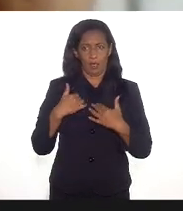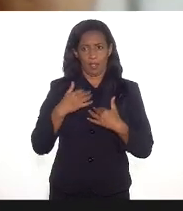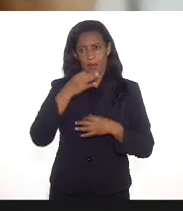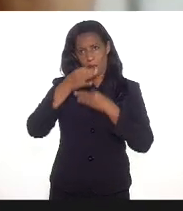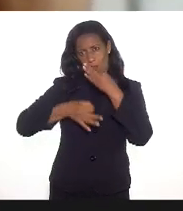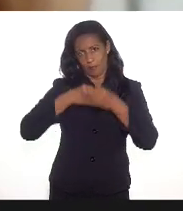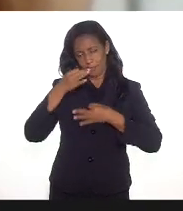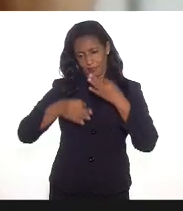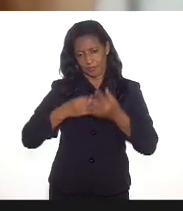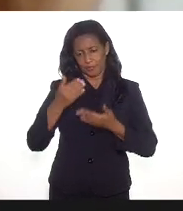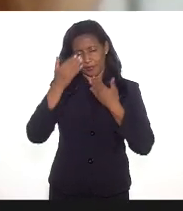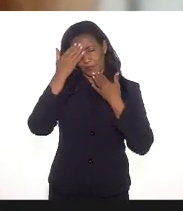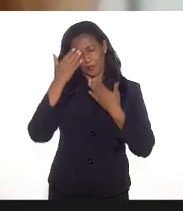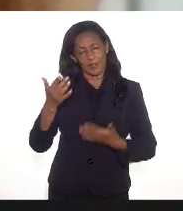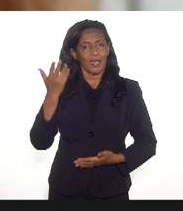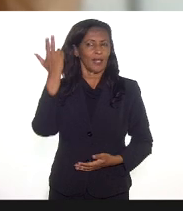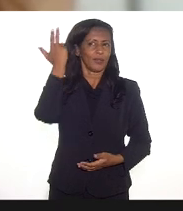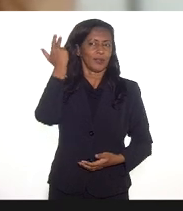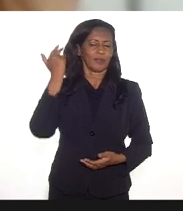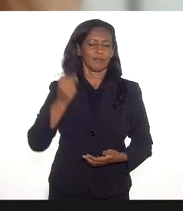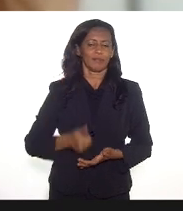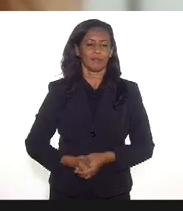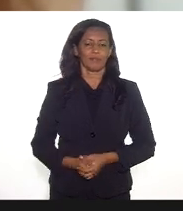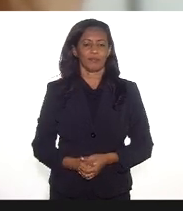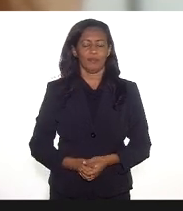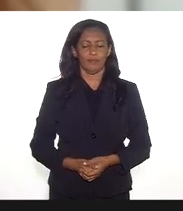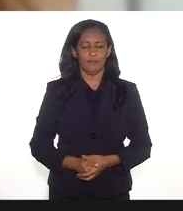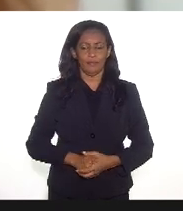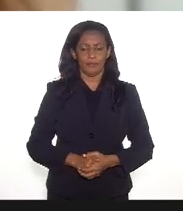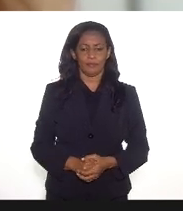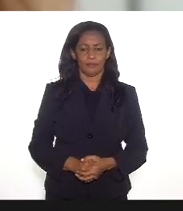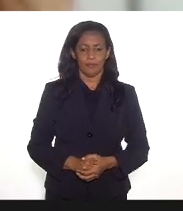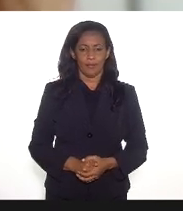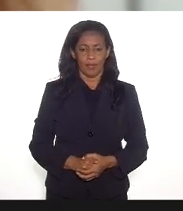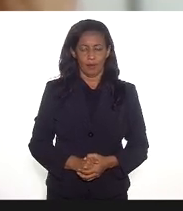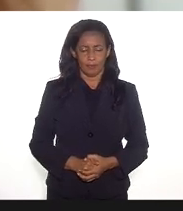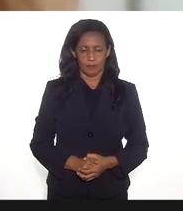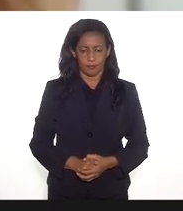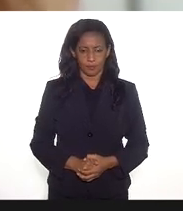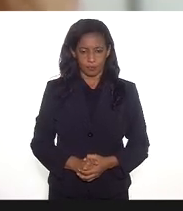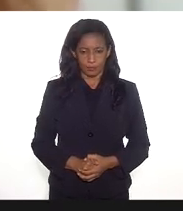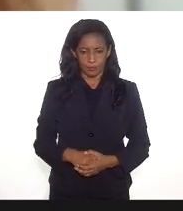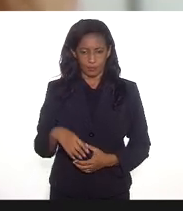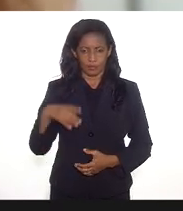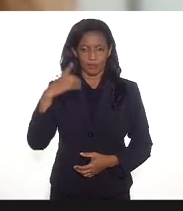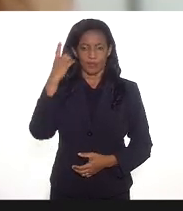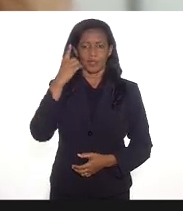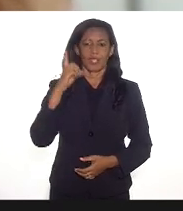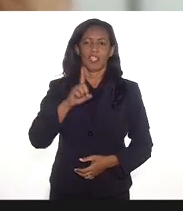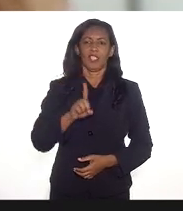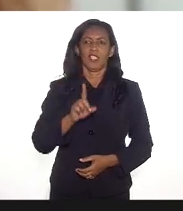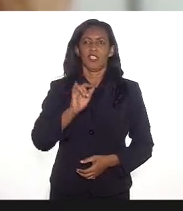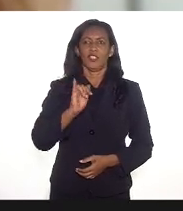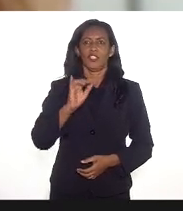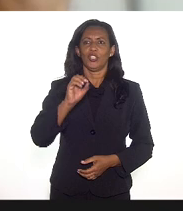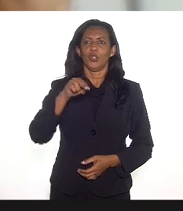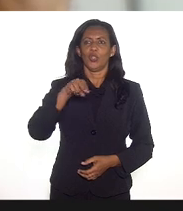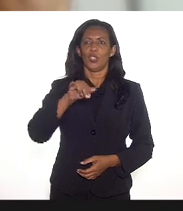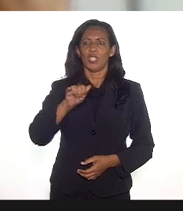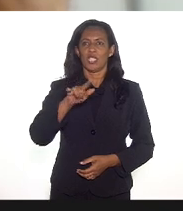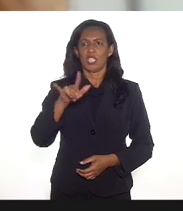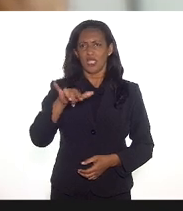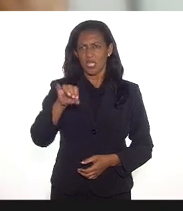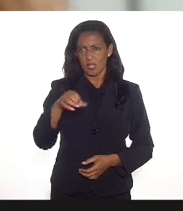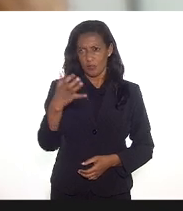fazer. Obrigado, deputado Eliomar Coelho. Argumento do deputado Dionísio Lins, se quer fazer uso